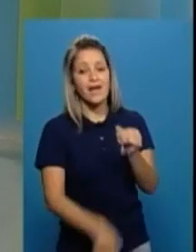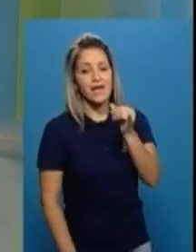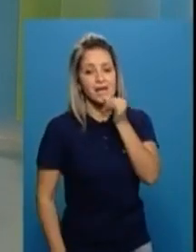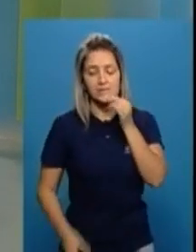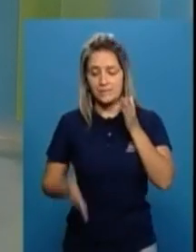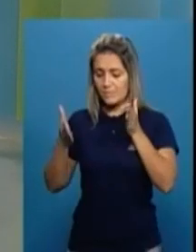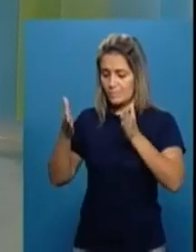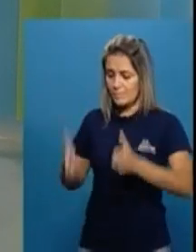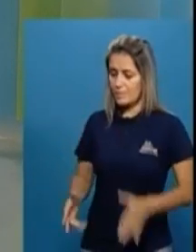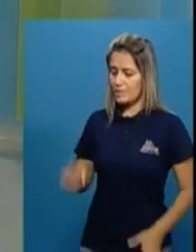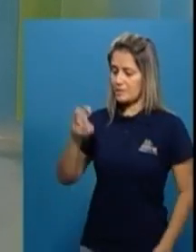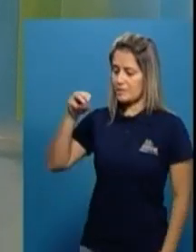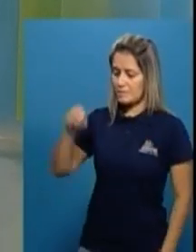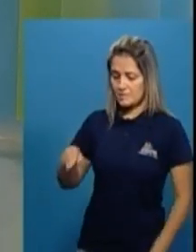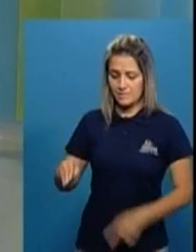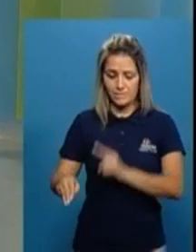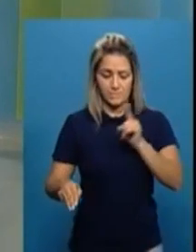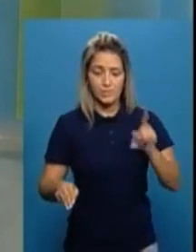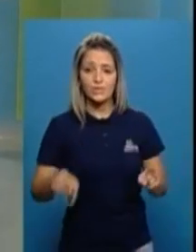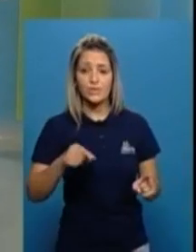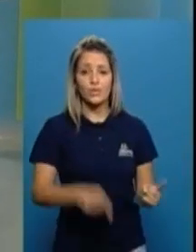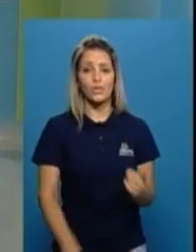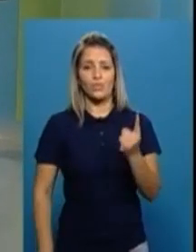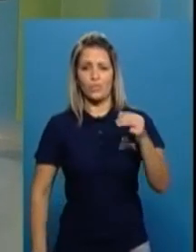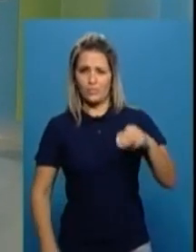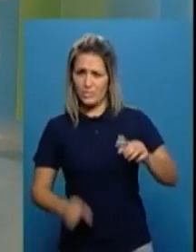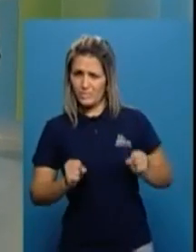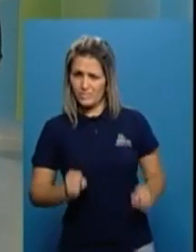operador que leva 5 minutos e outro na sequência leva 1.